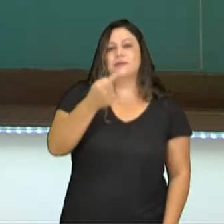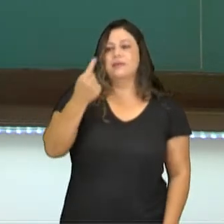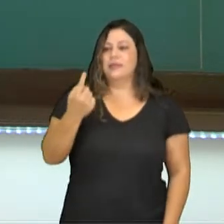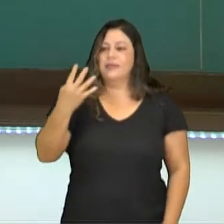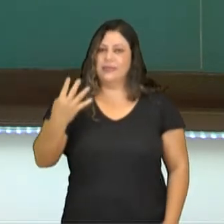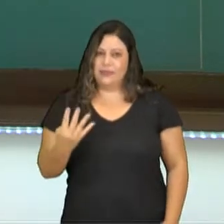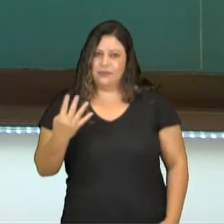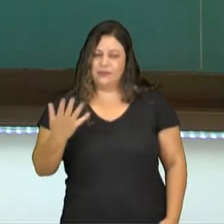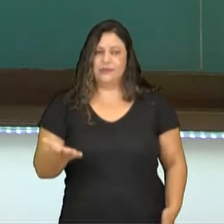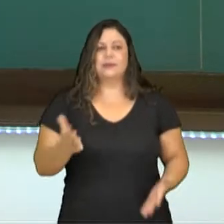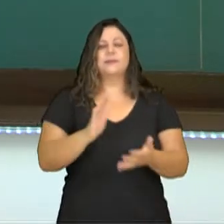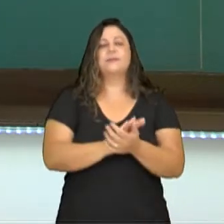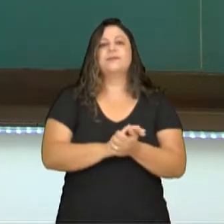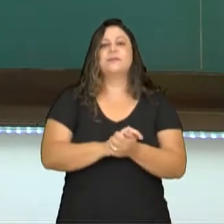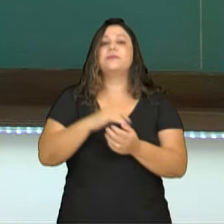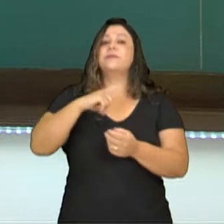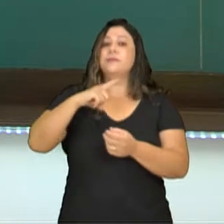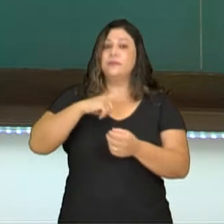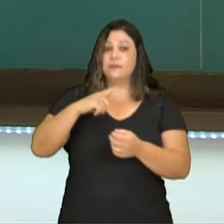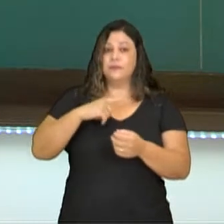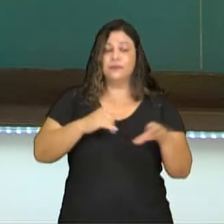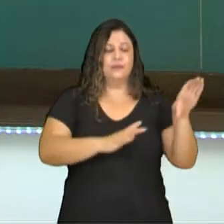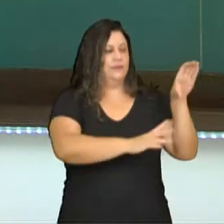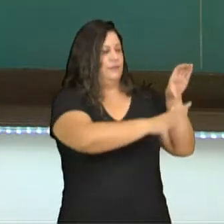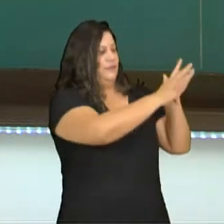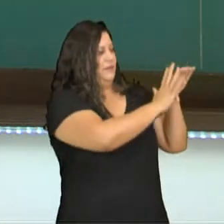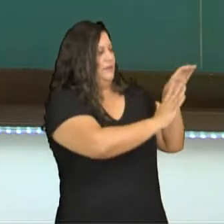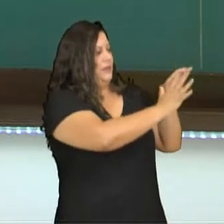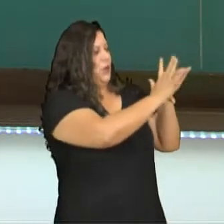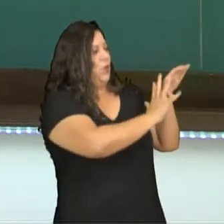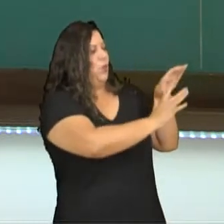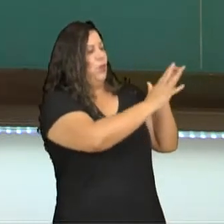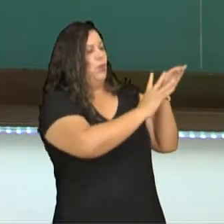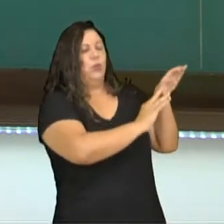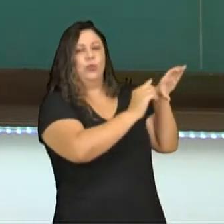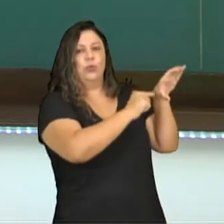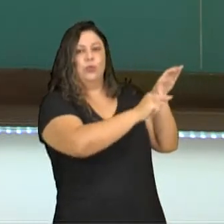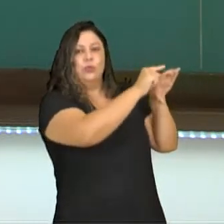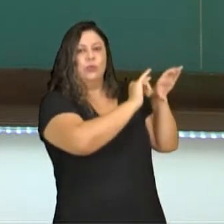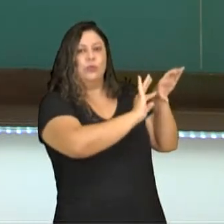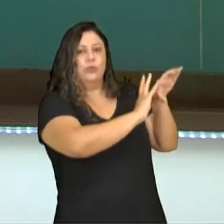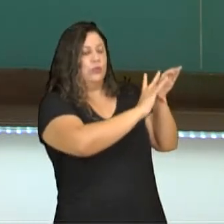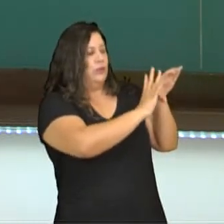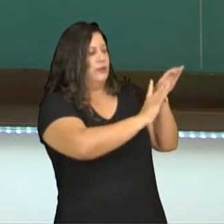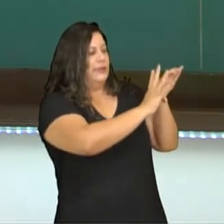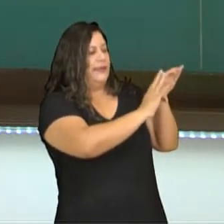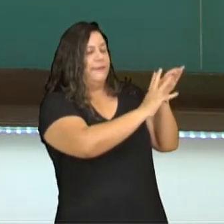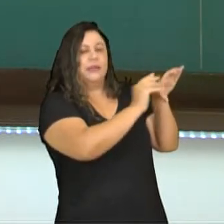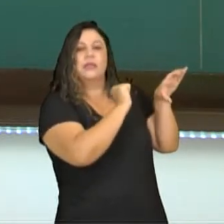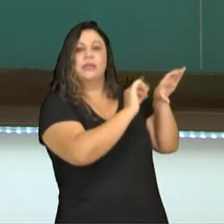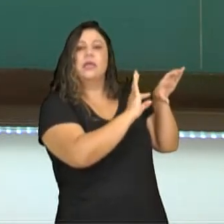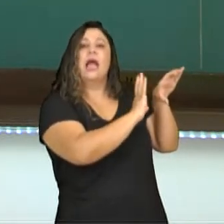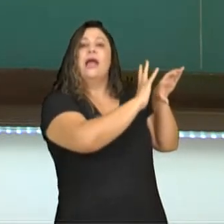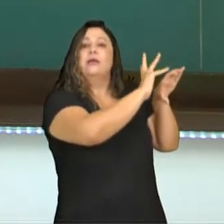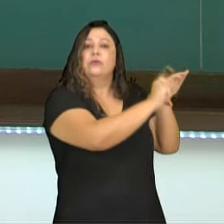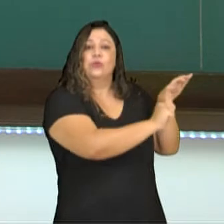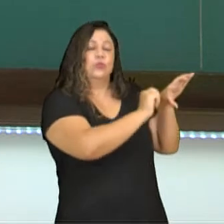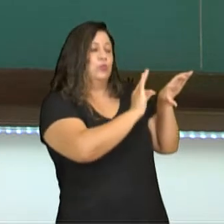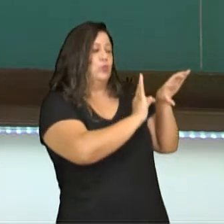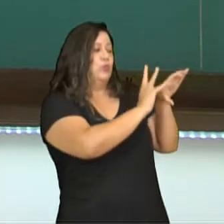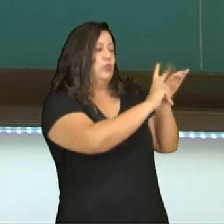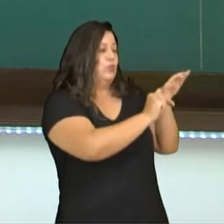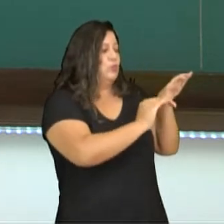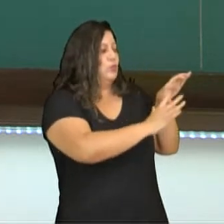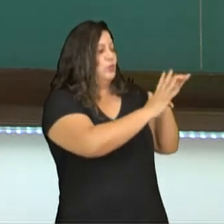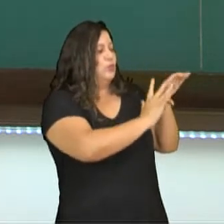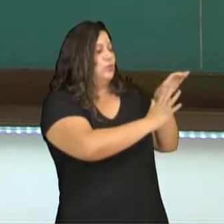o círculo, que é a reunião, né, a união de toda a superfície delimitada por uma circunferência. Ela